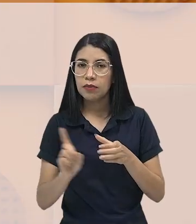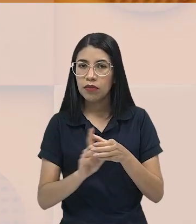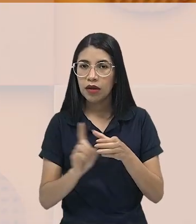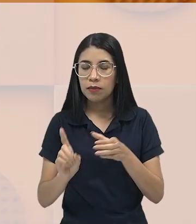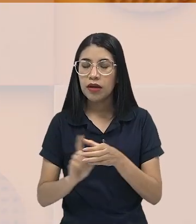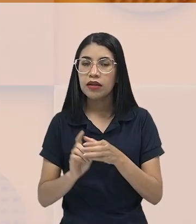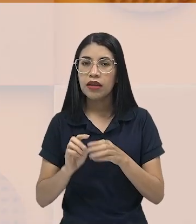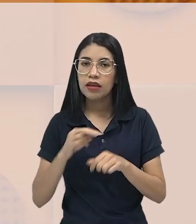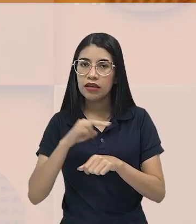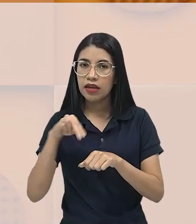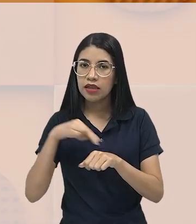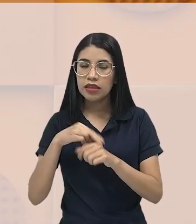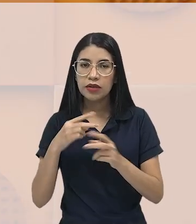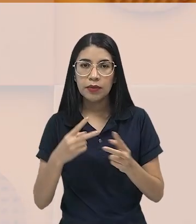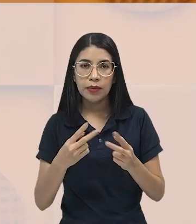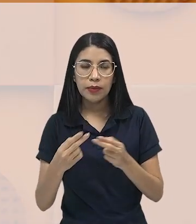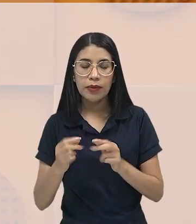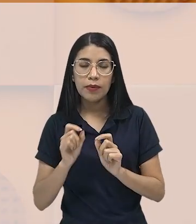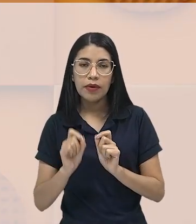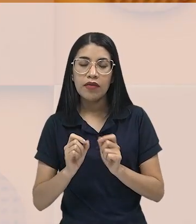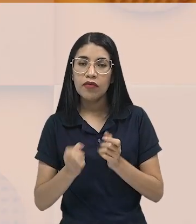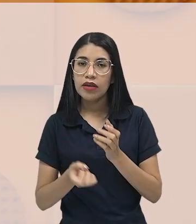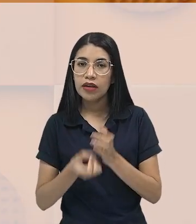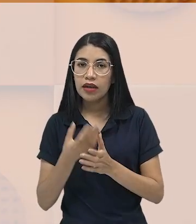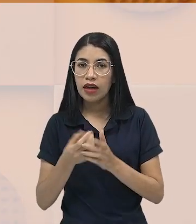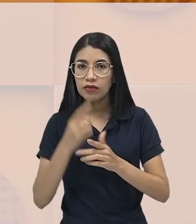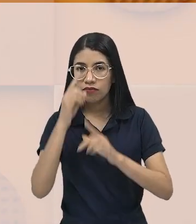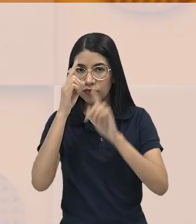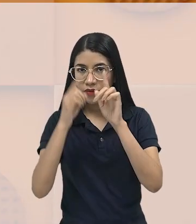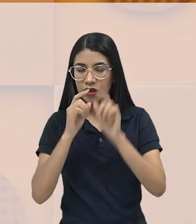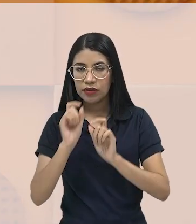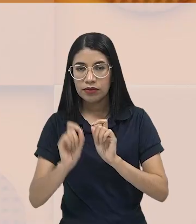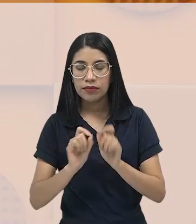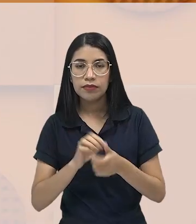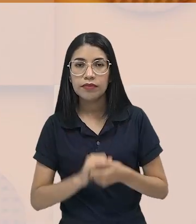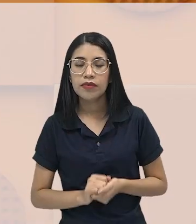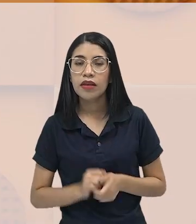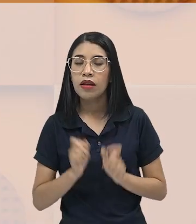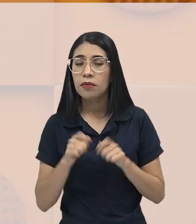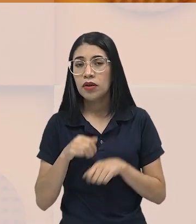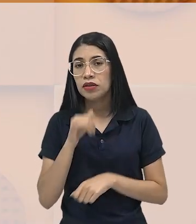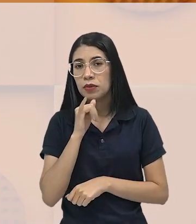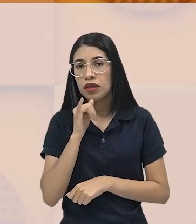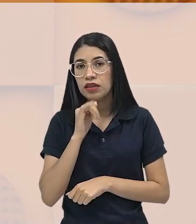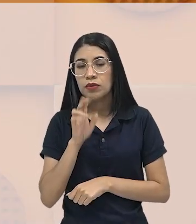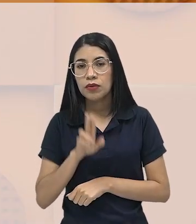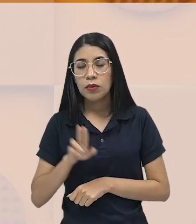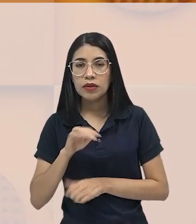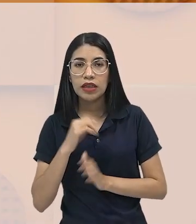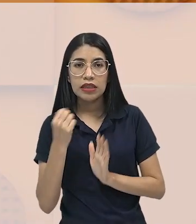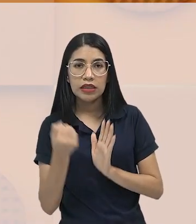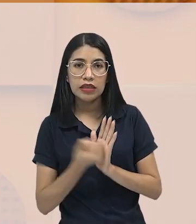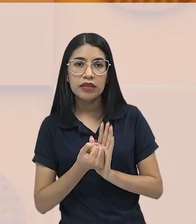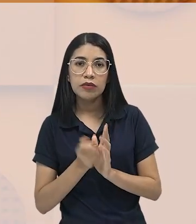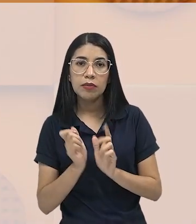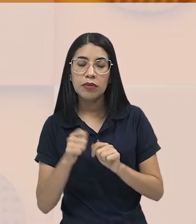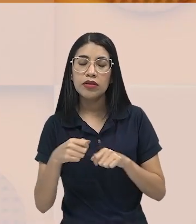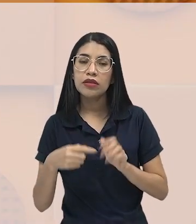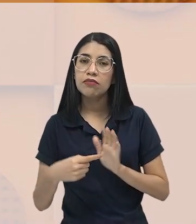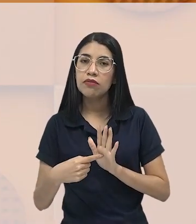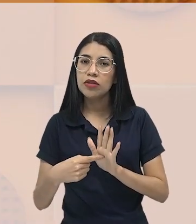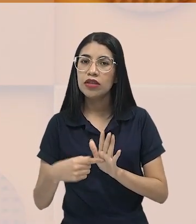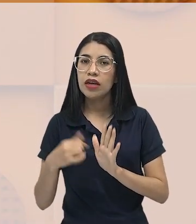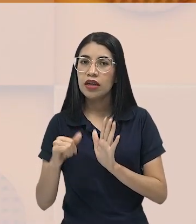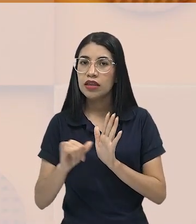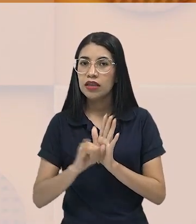mesma nação, ela é uma ideia que ela vai ser construída, né? E a gente pode usar, por exemplo, símbolos para construir essa ideia de identidade.